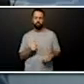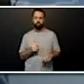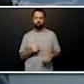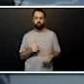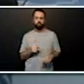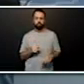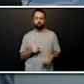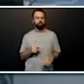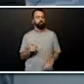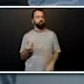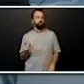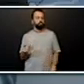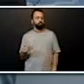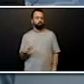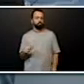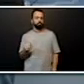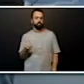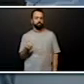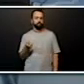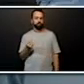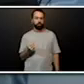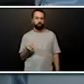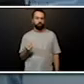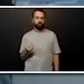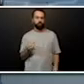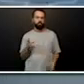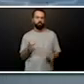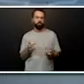de acordo com a posição.